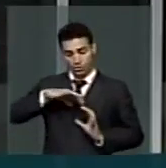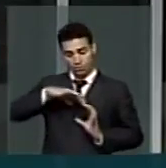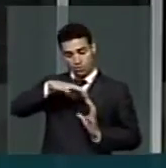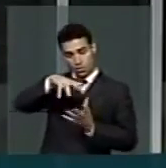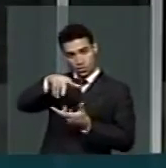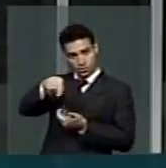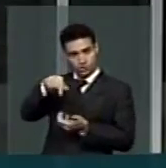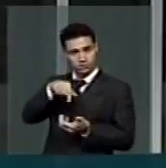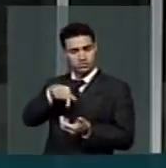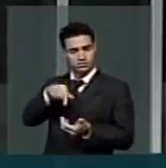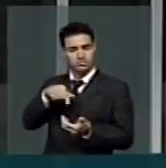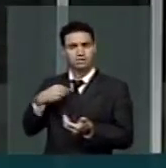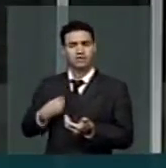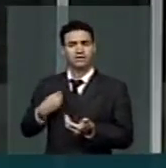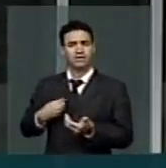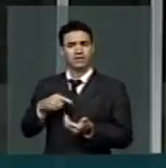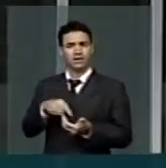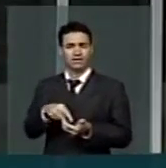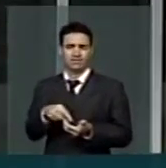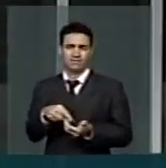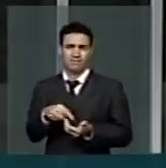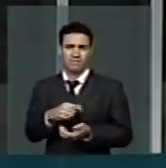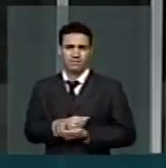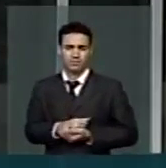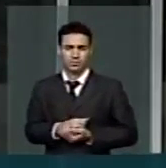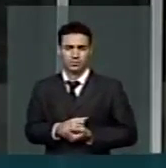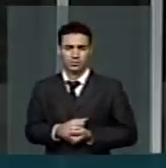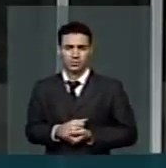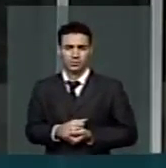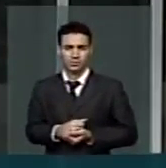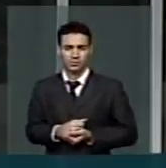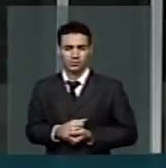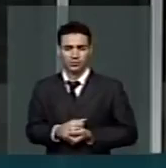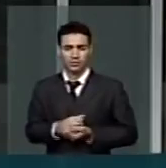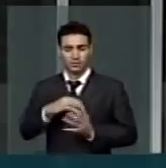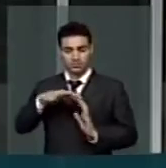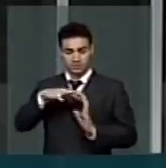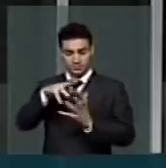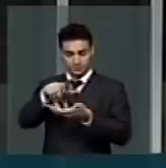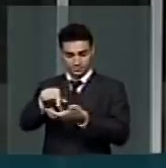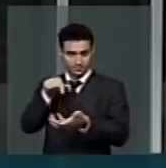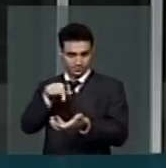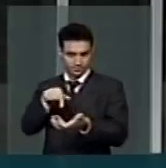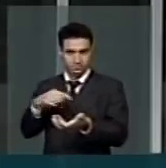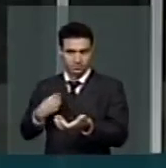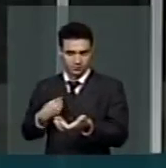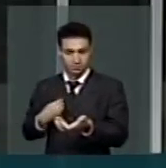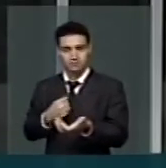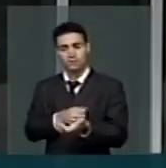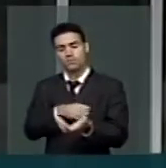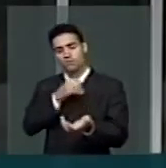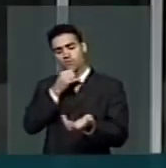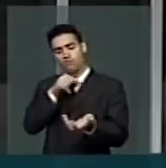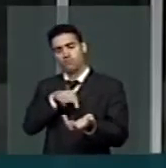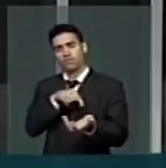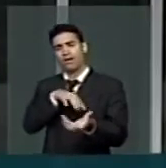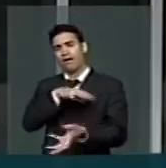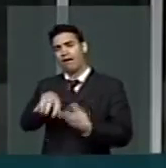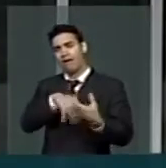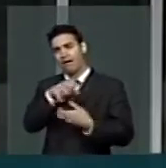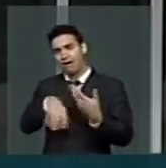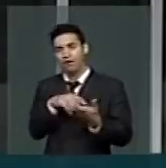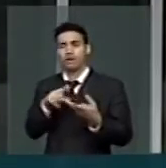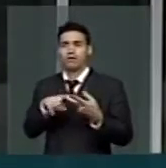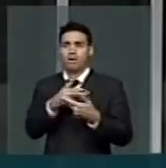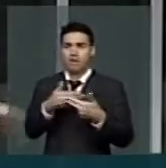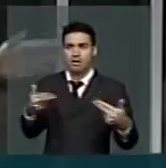humanidade, deputado Ricardo Berzoini, onde as alternativas para estas reivindicações que